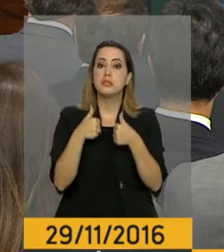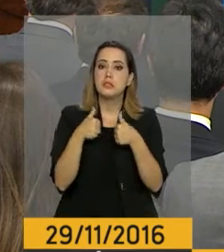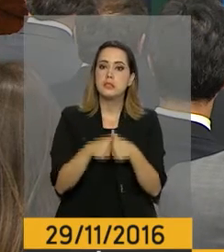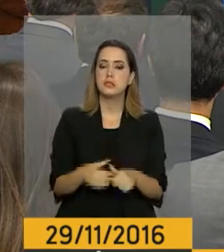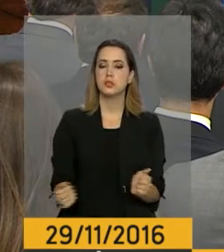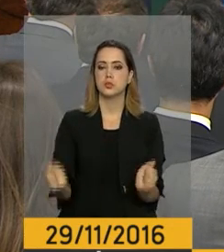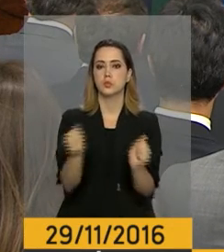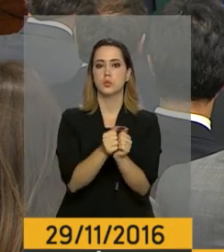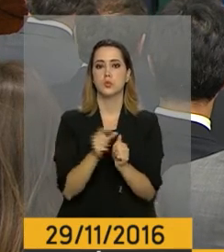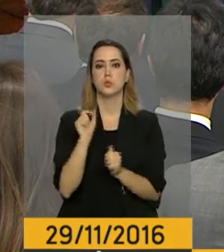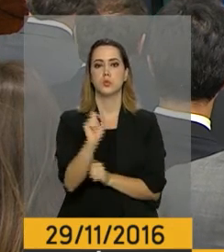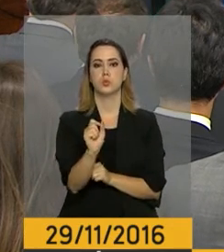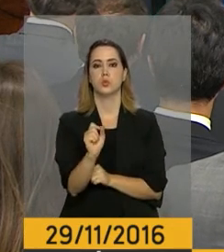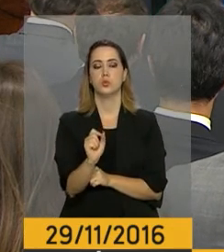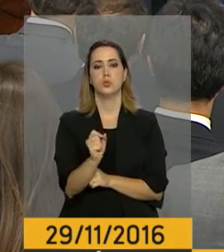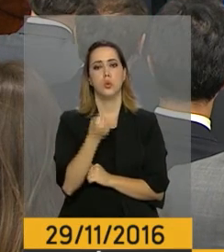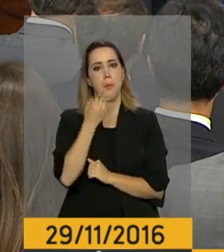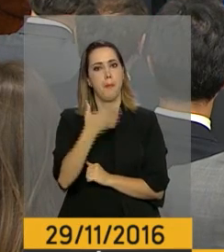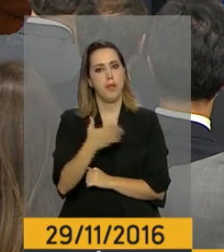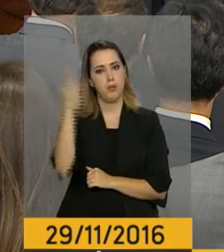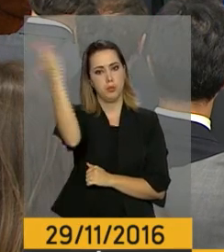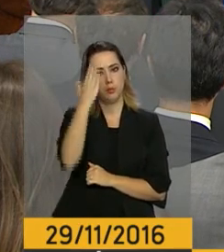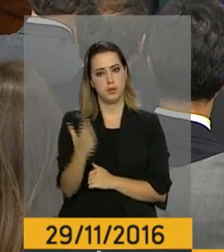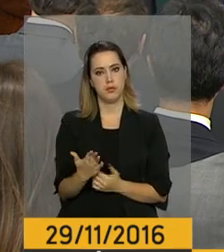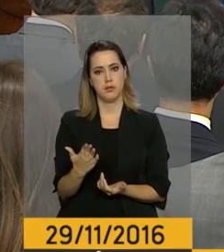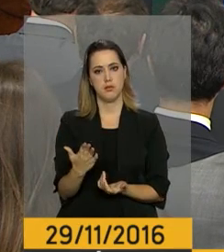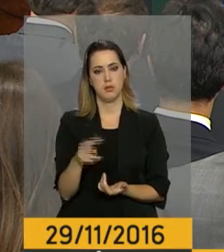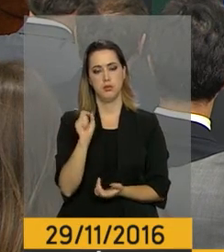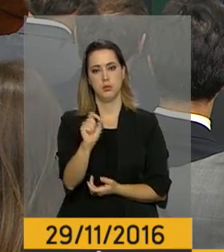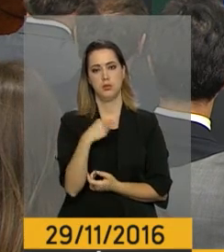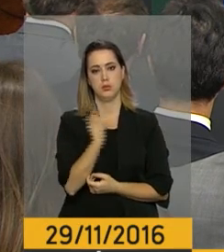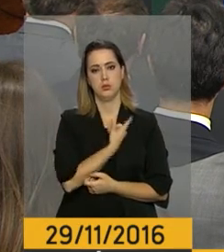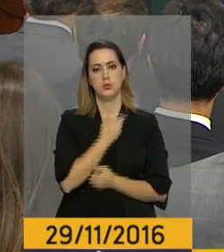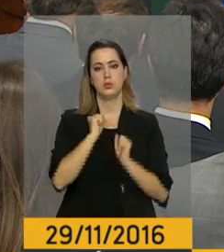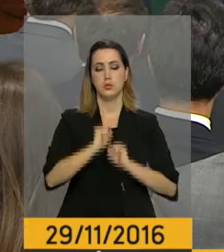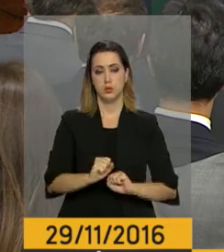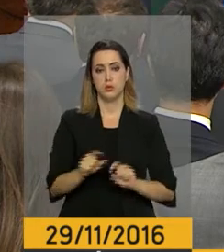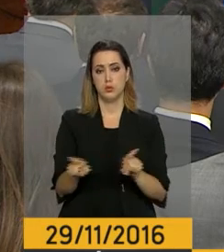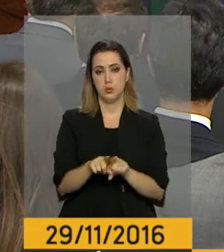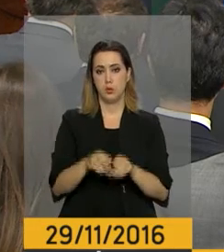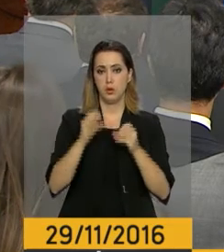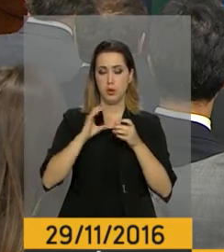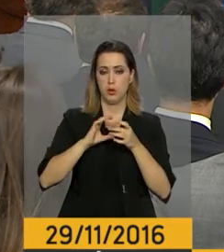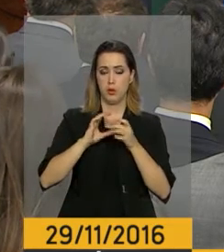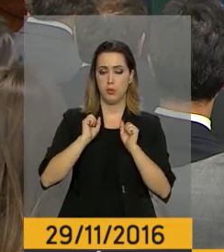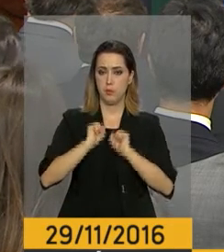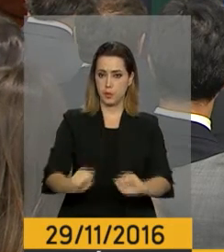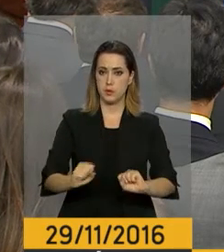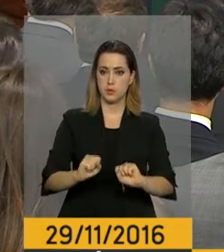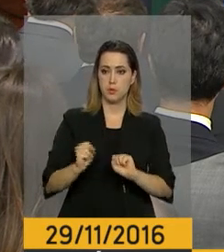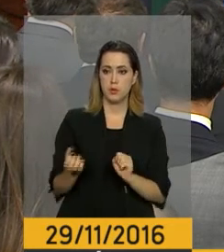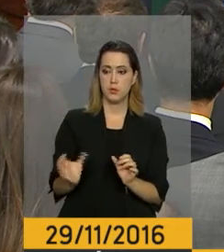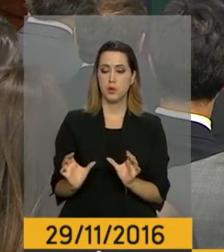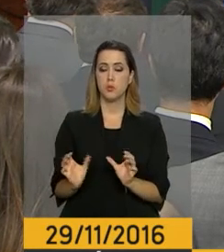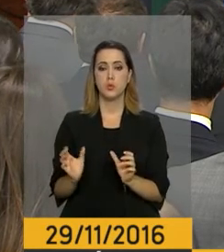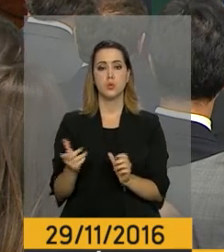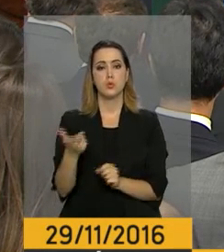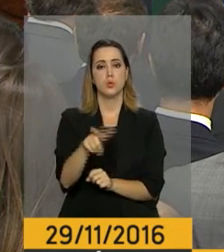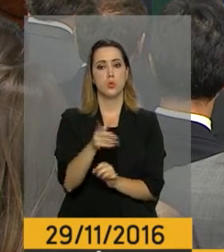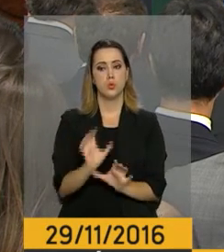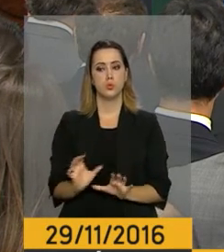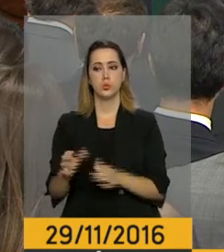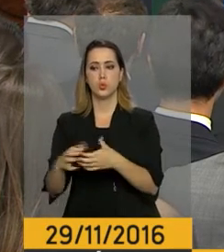ato em benefício do brasil porque na medida que nós permitimos também a inserção de outros setores para